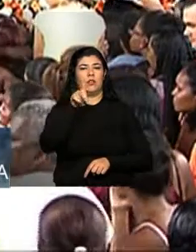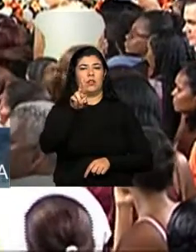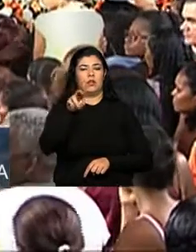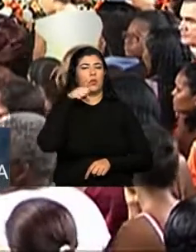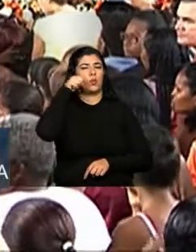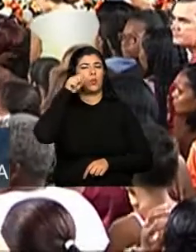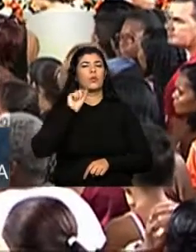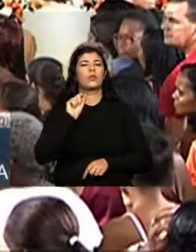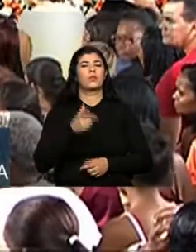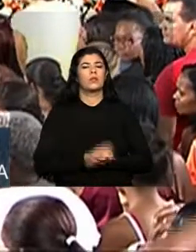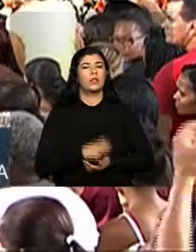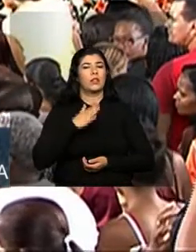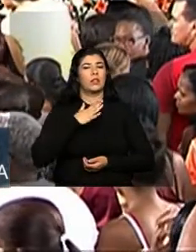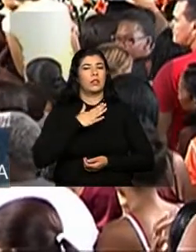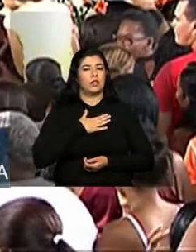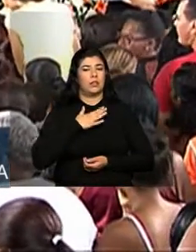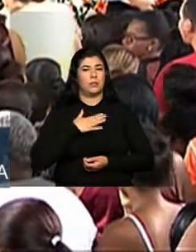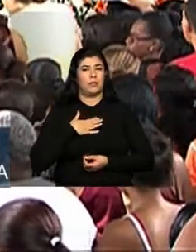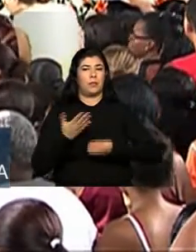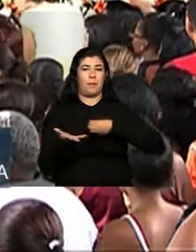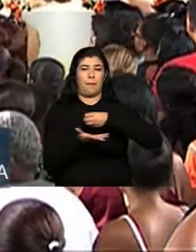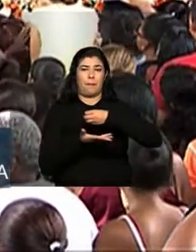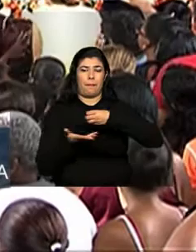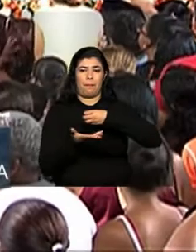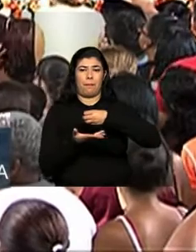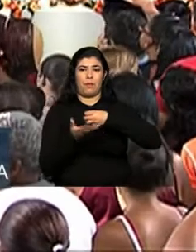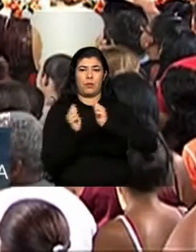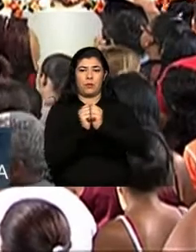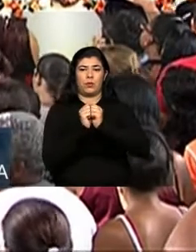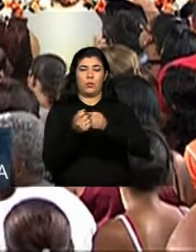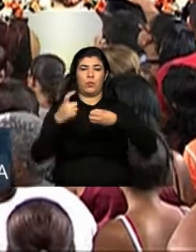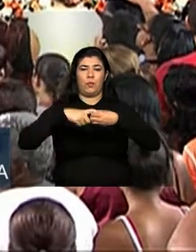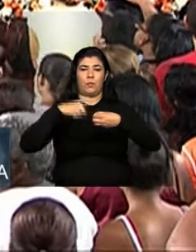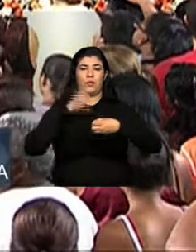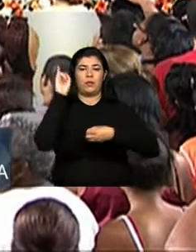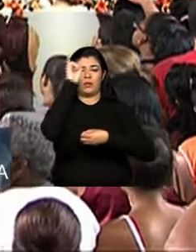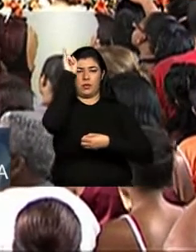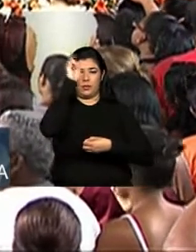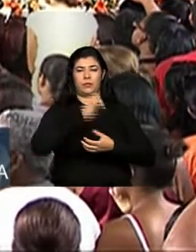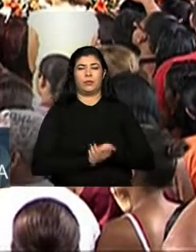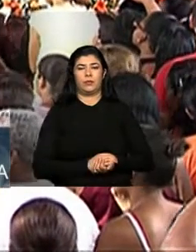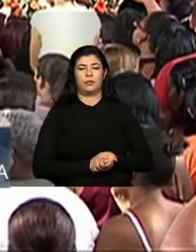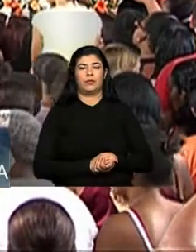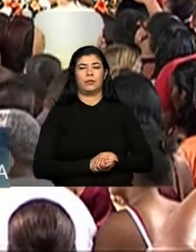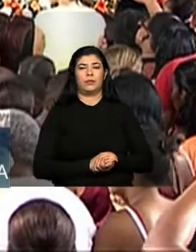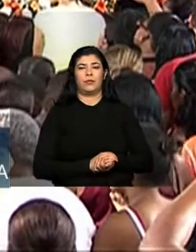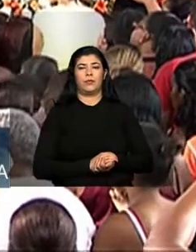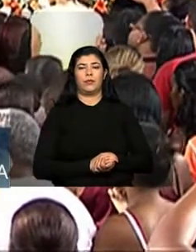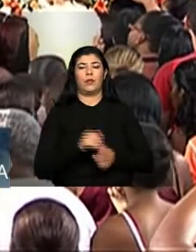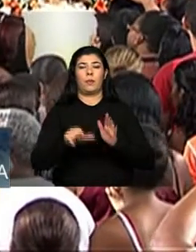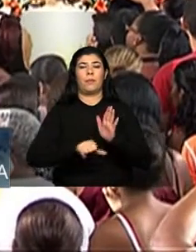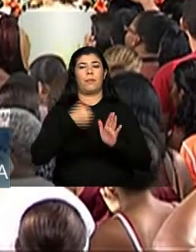dois senadores da minha base, dois senadores extremamente importantes. Primeiro, o senador